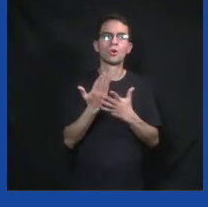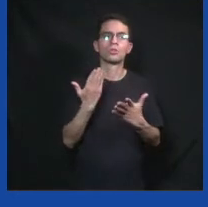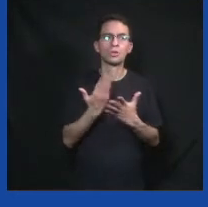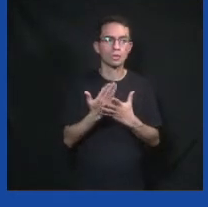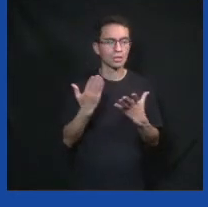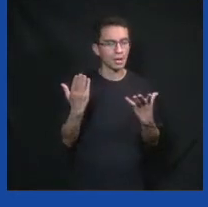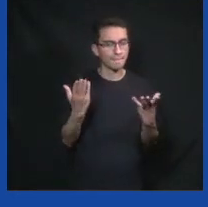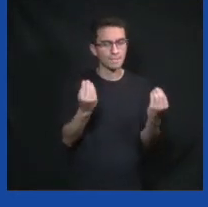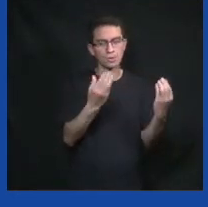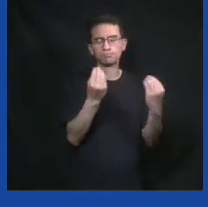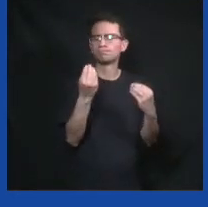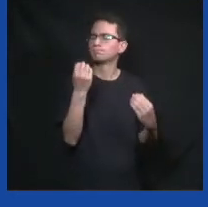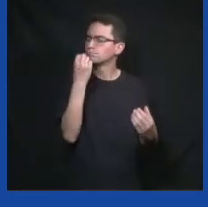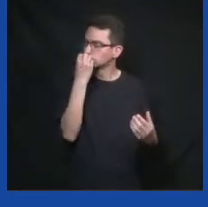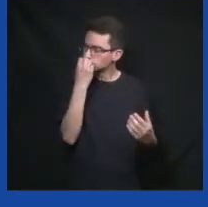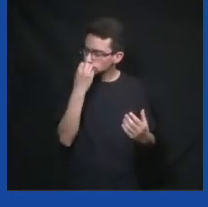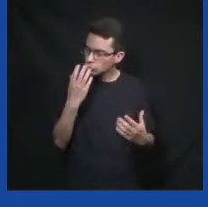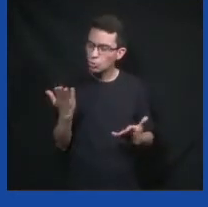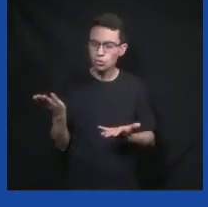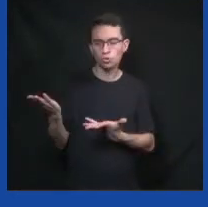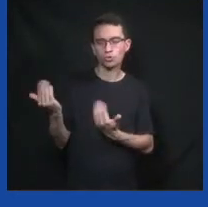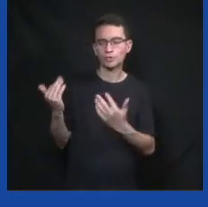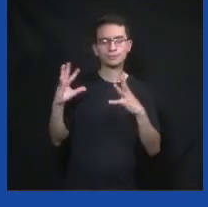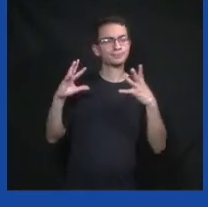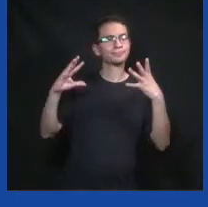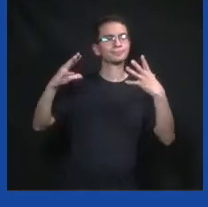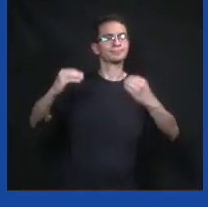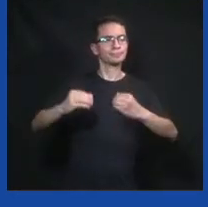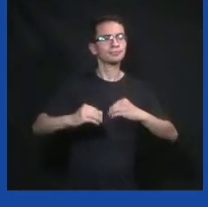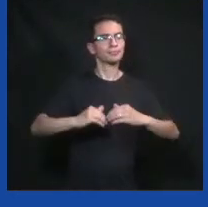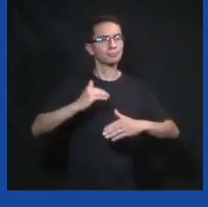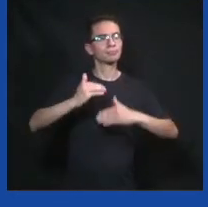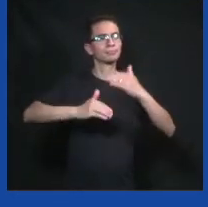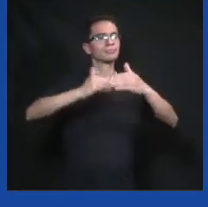tão delicioso esse diálogo com os jovens, e a gente vai avançando nisso.